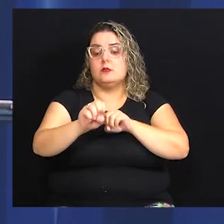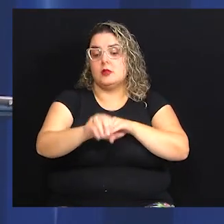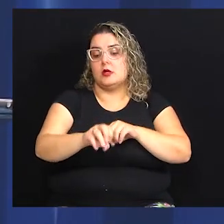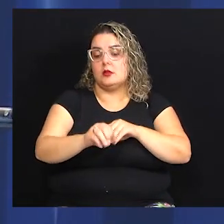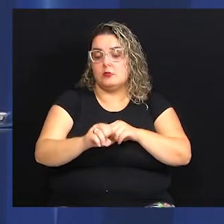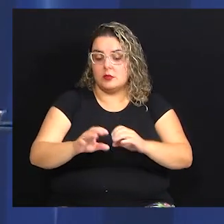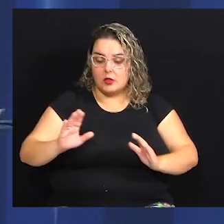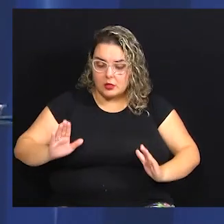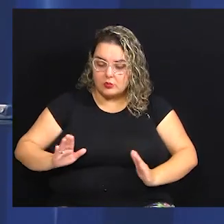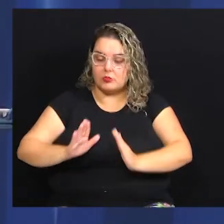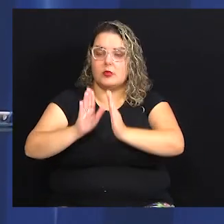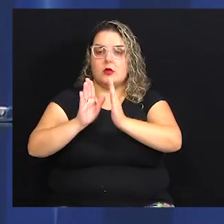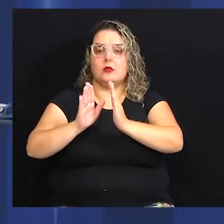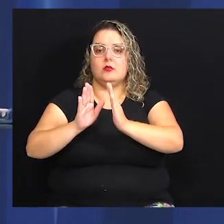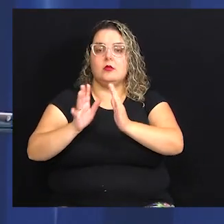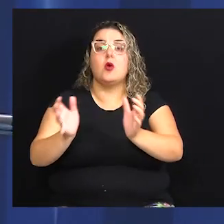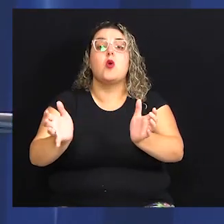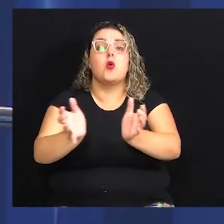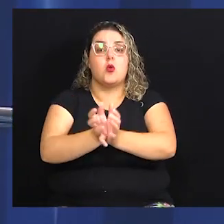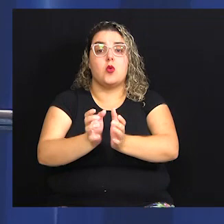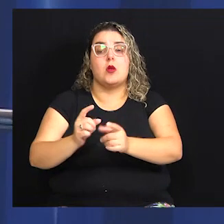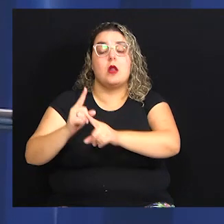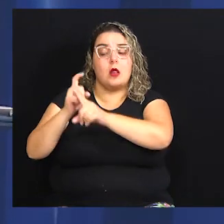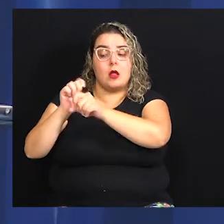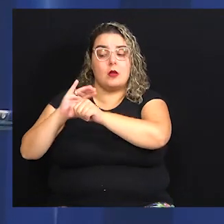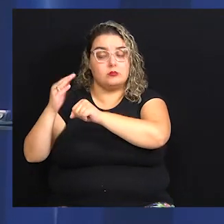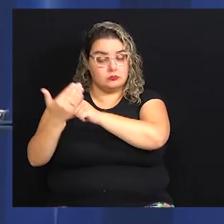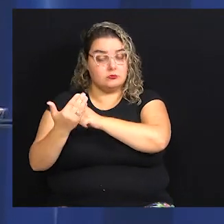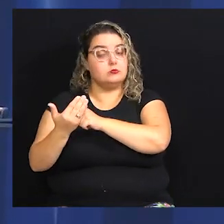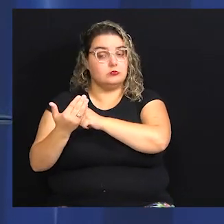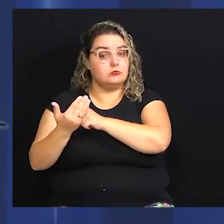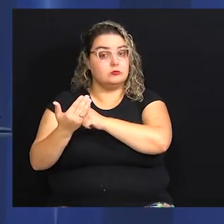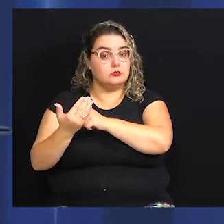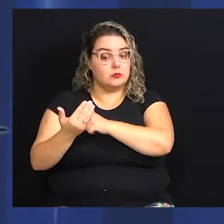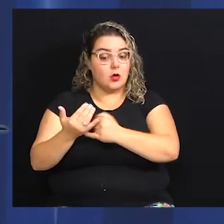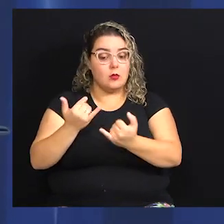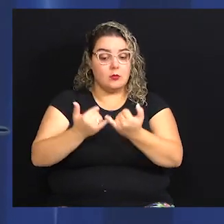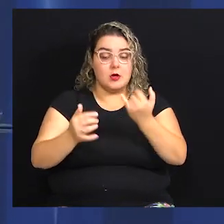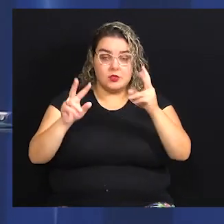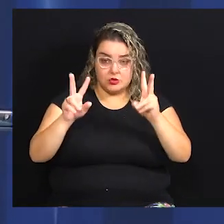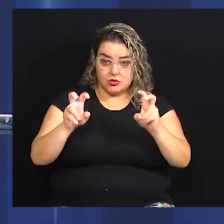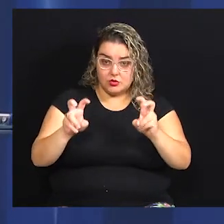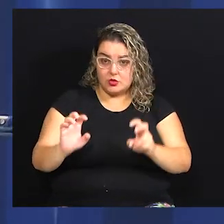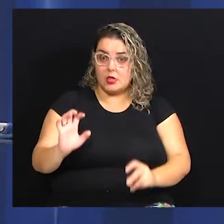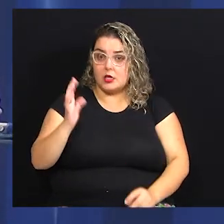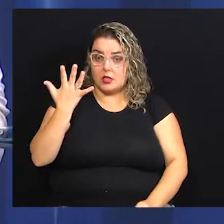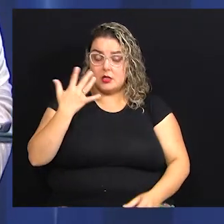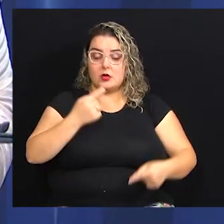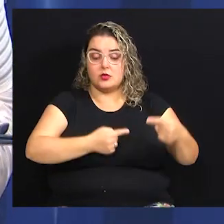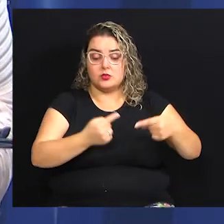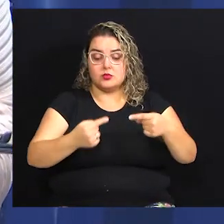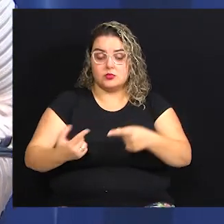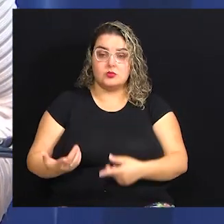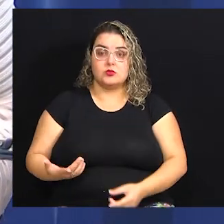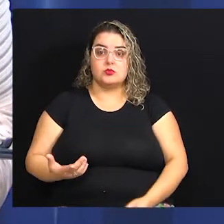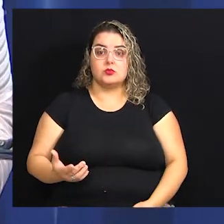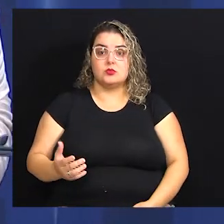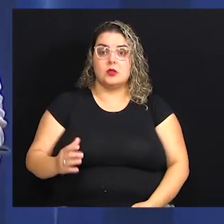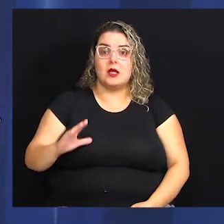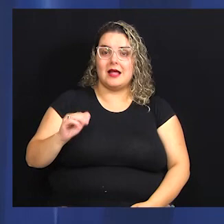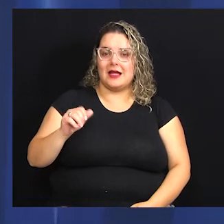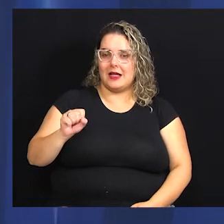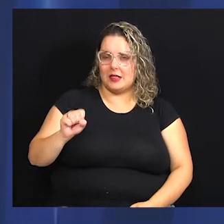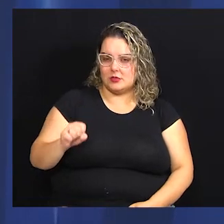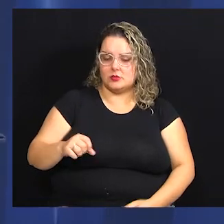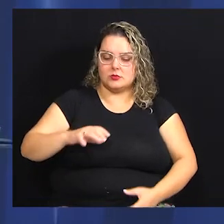educação para o enfrentamento a grupos nazifascistas. Como parte do tema, aconteceu um debate sobre casos